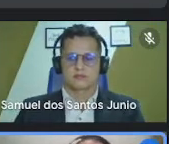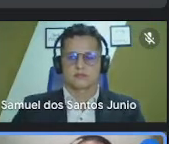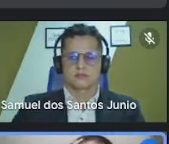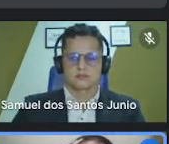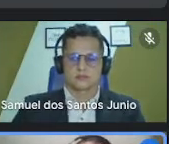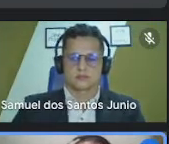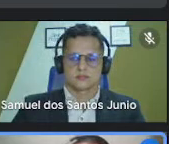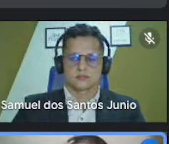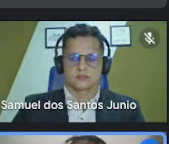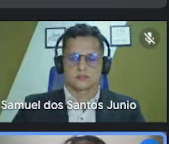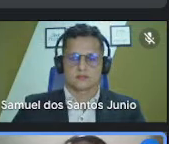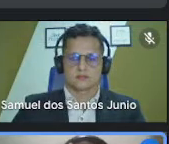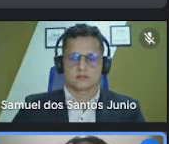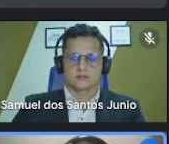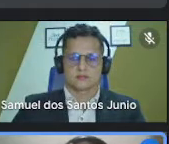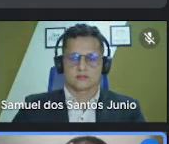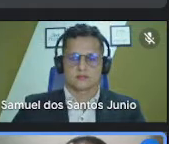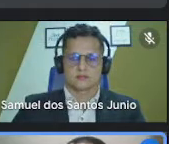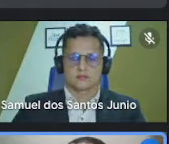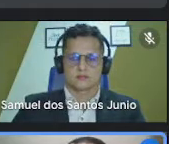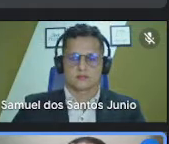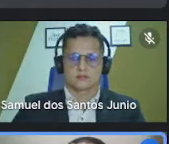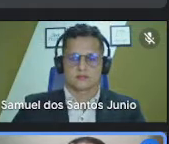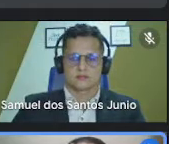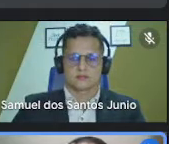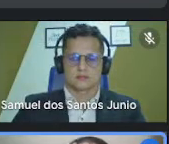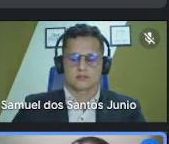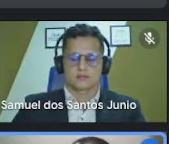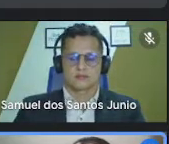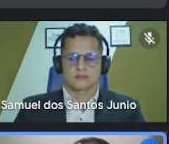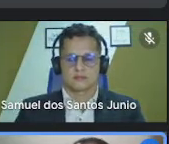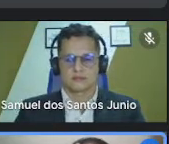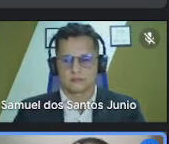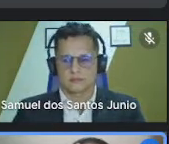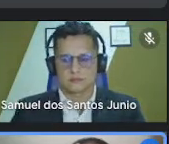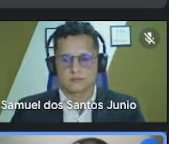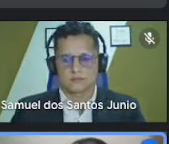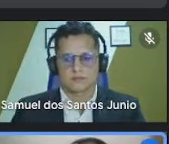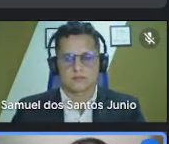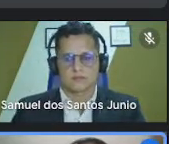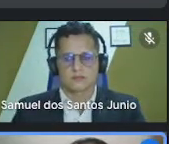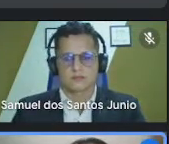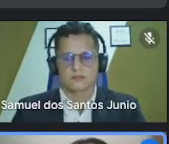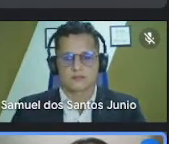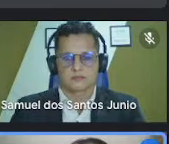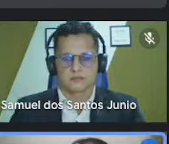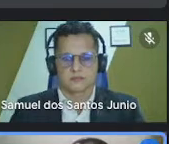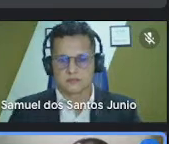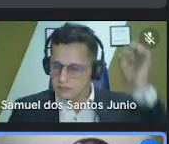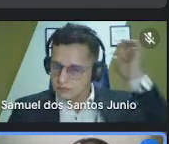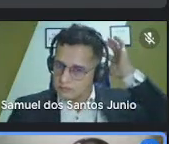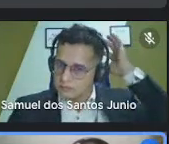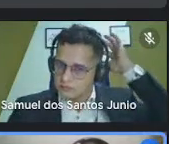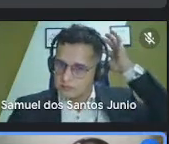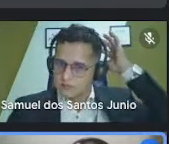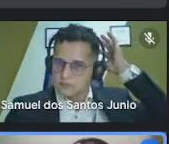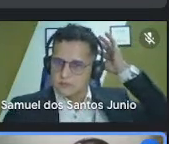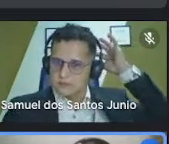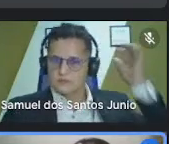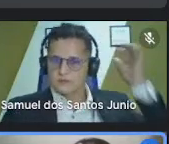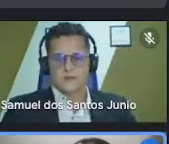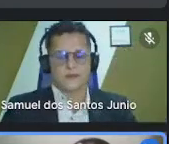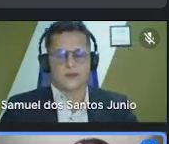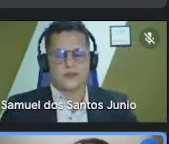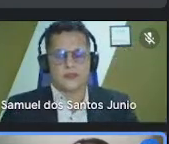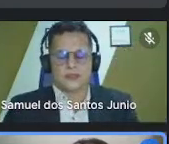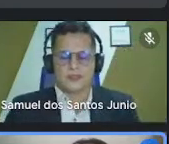esses riscos de submissão, tá? E o cronograma de execução também é um ponto importante no seu projeto de pesquisa. Ele tem